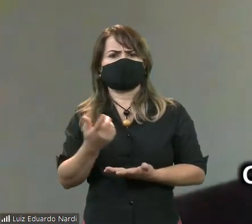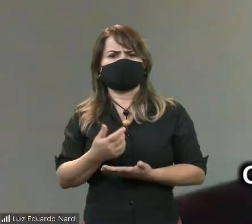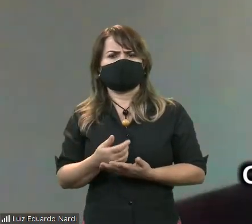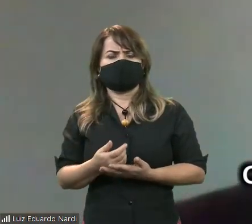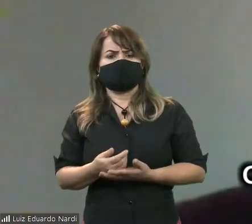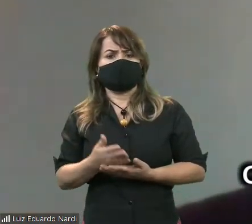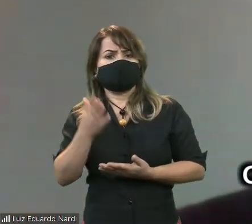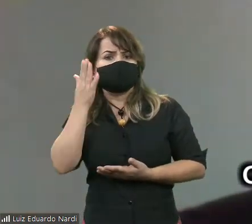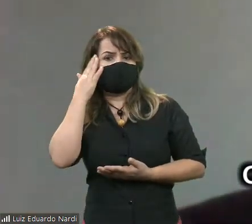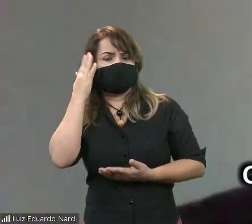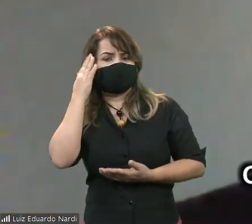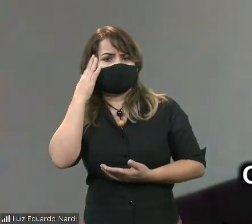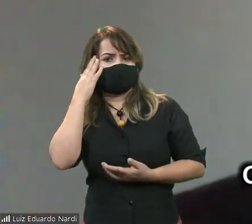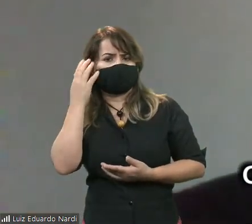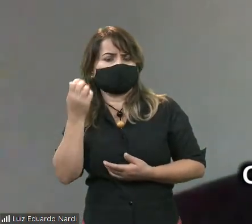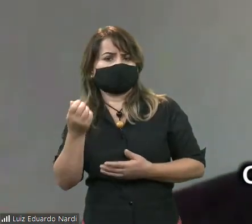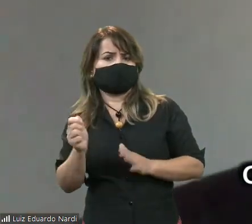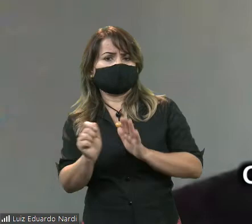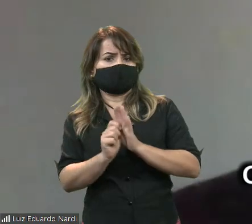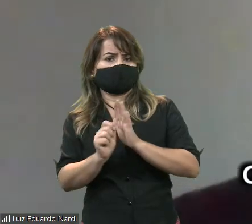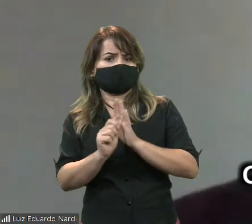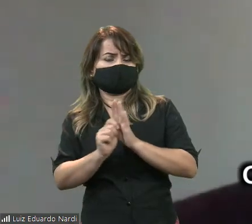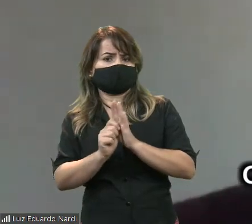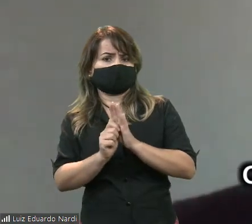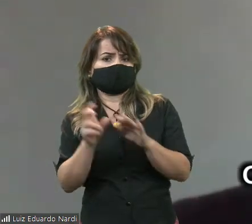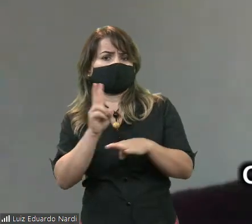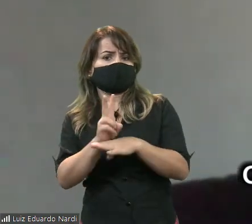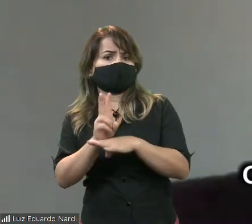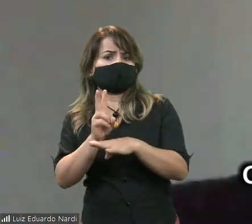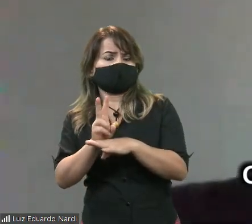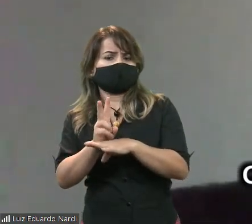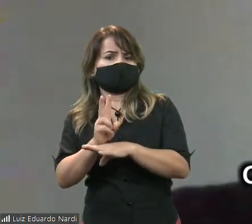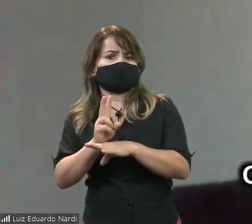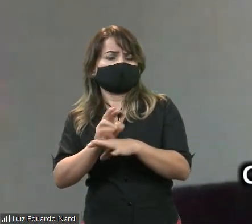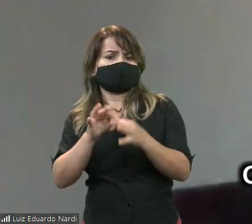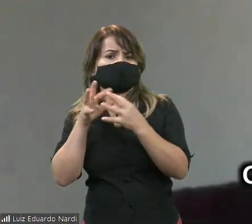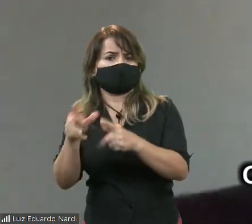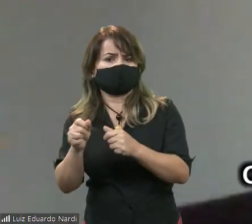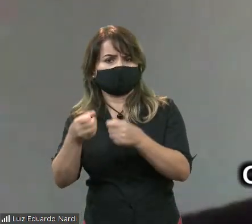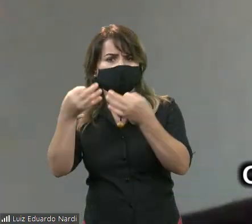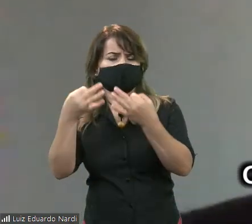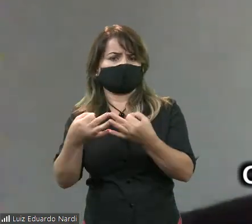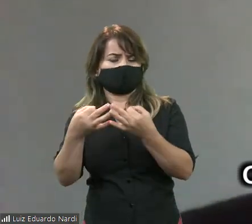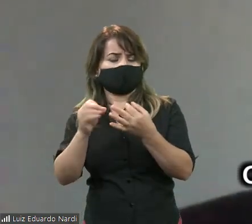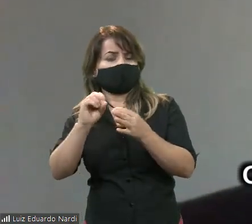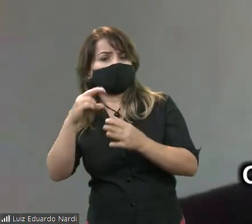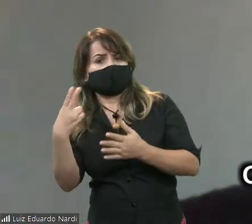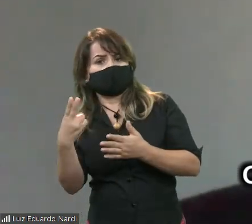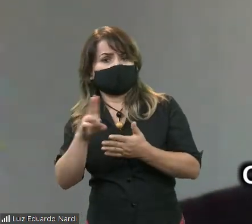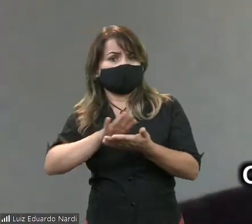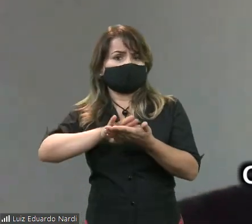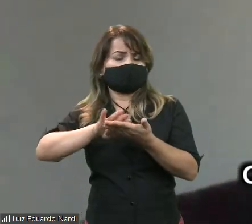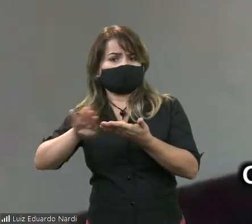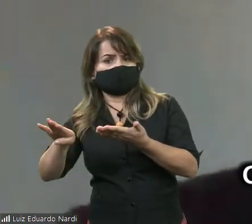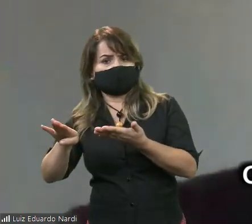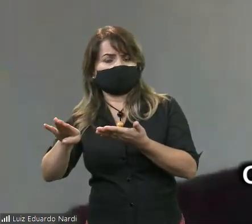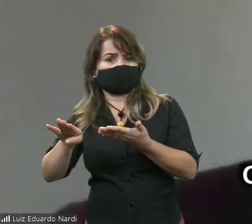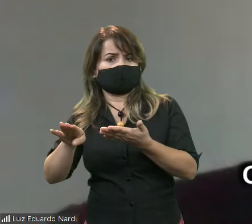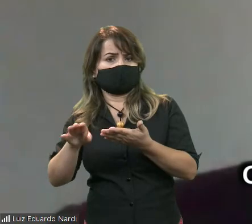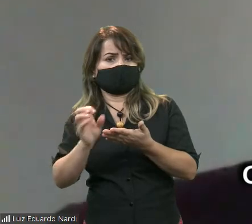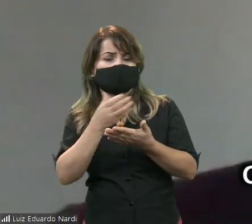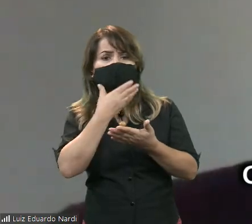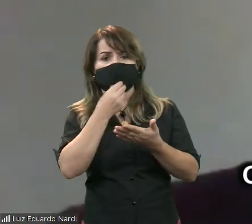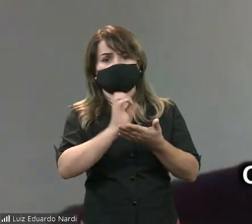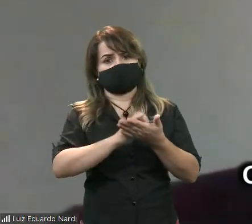de atividades, de cuidar de tudo, de deixar praticamente de lado o secretário e